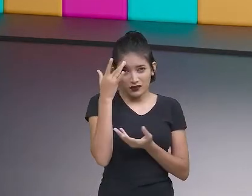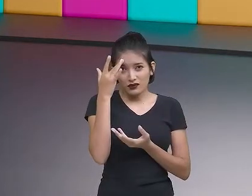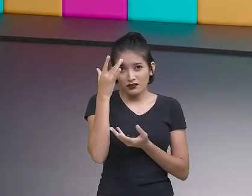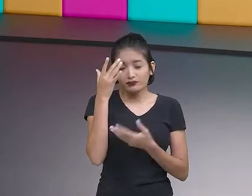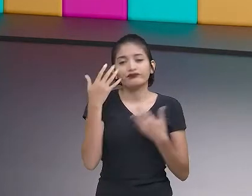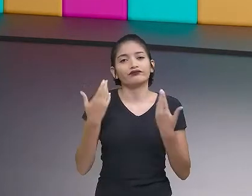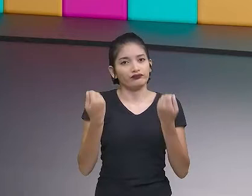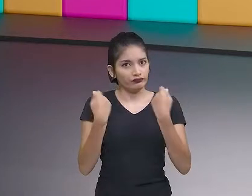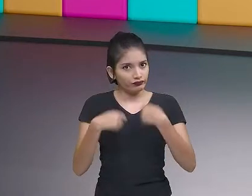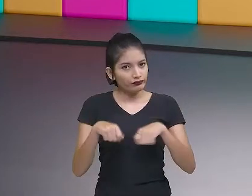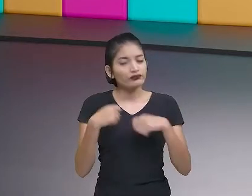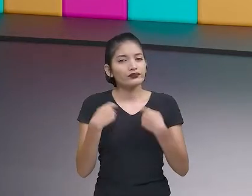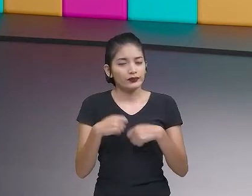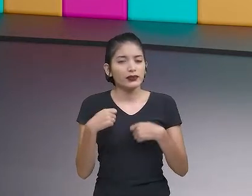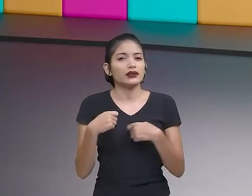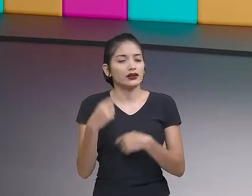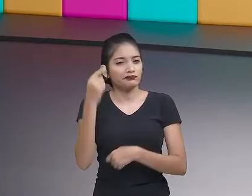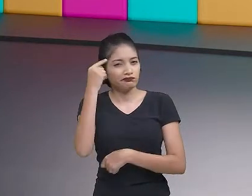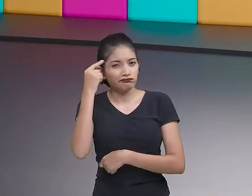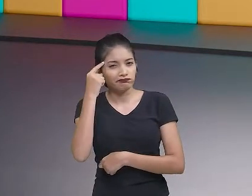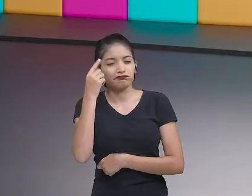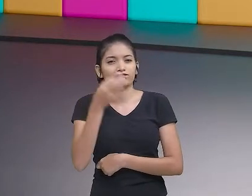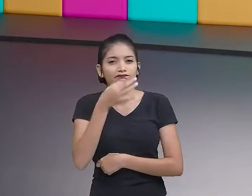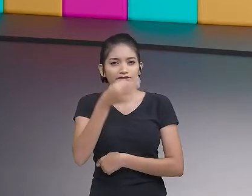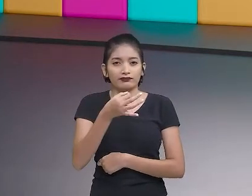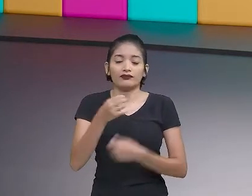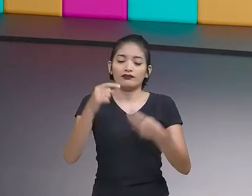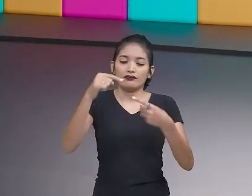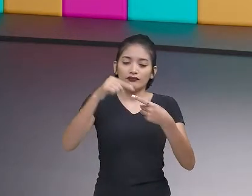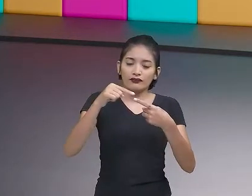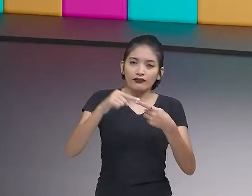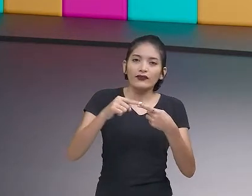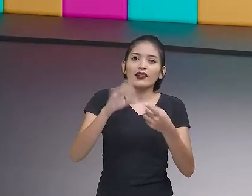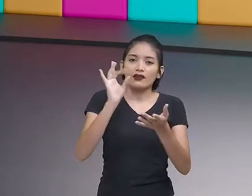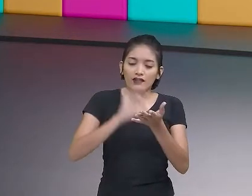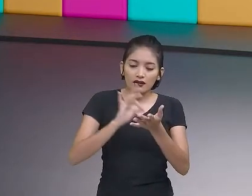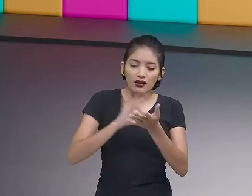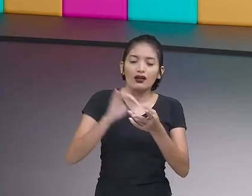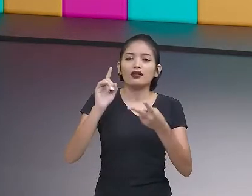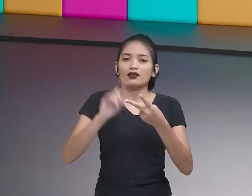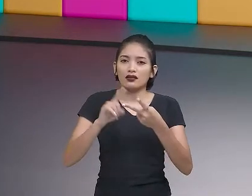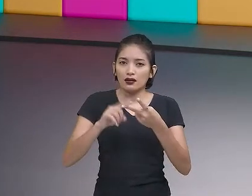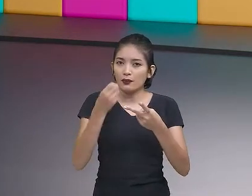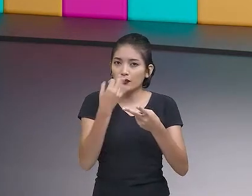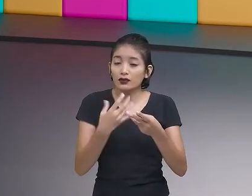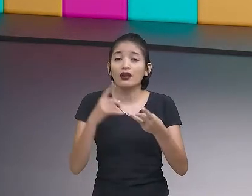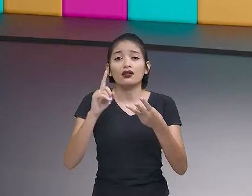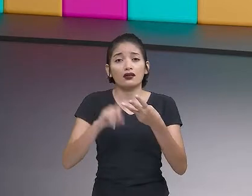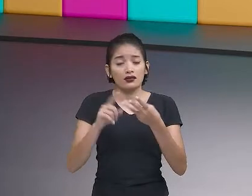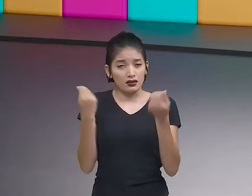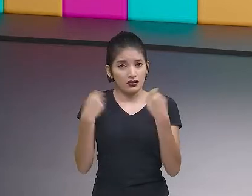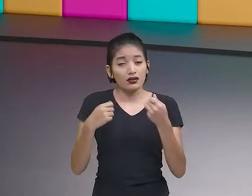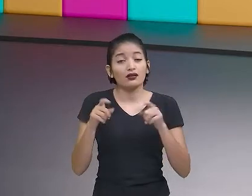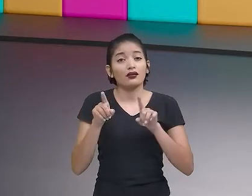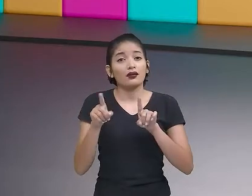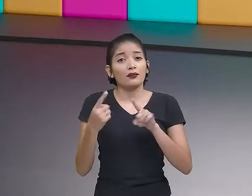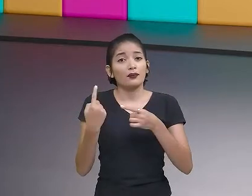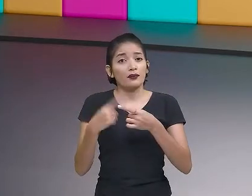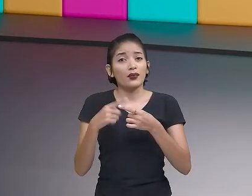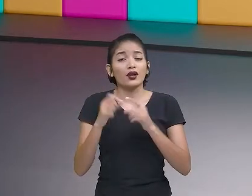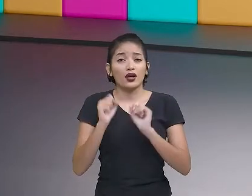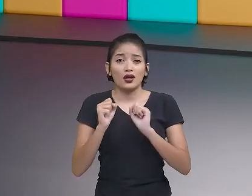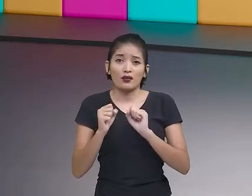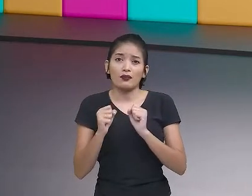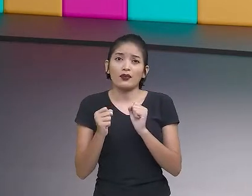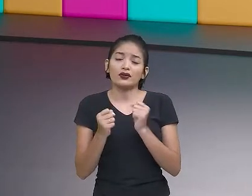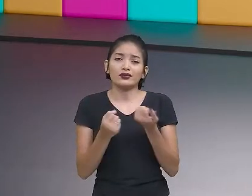essa autocrítica da verdade, da bondade e da necessidade, ok? Porque, querendo ou não, você pode prejudicar o